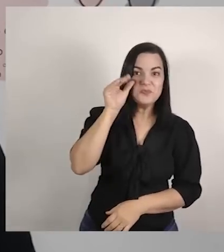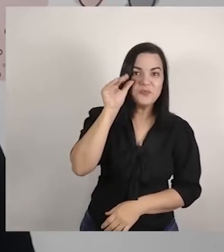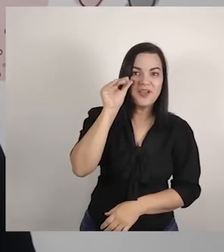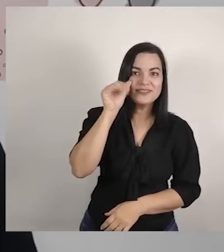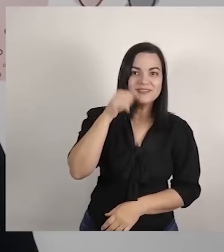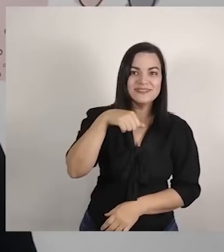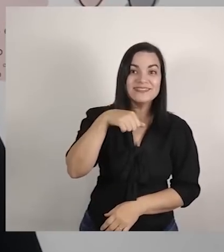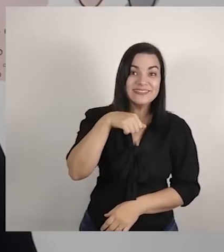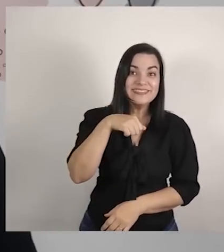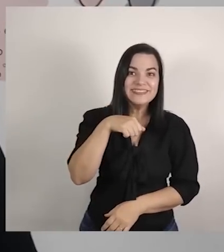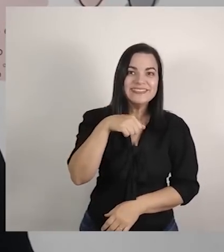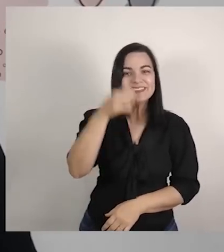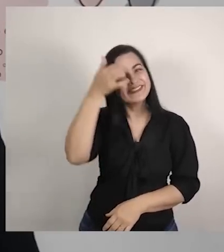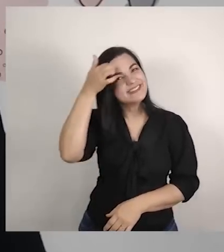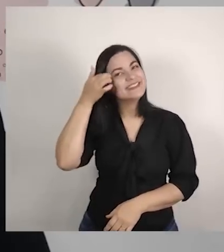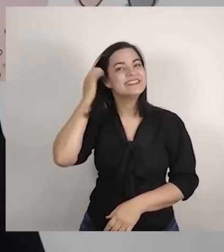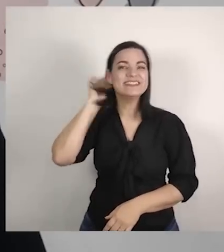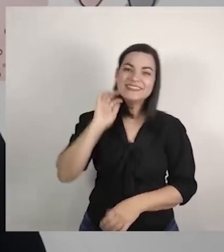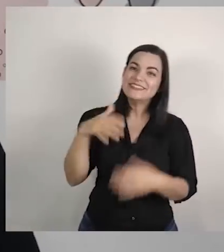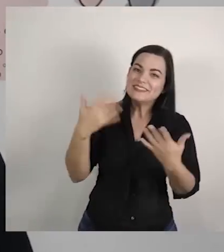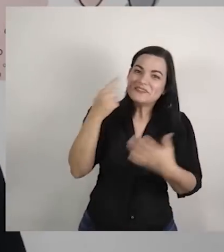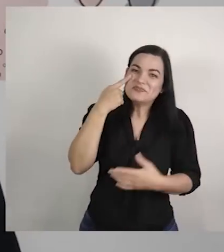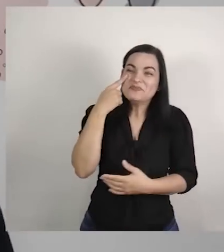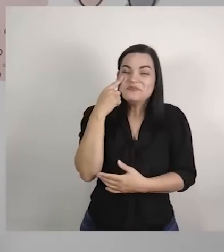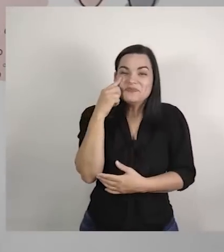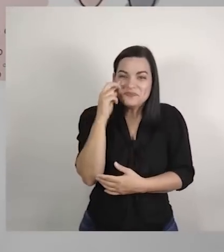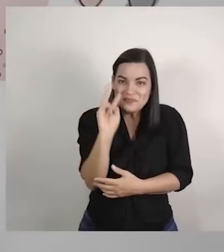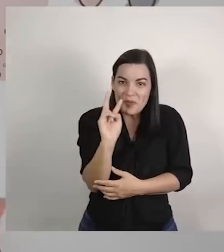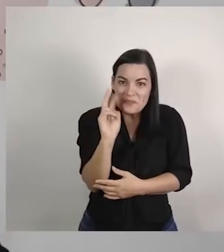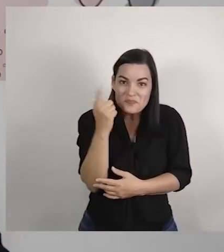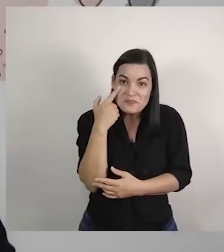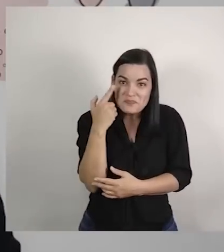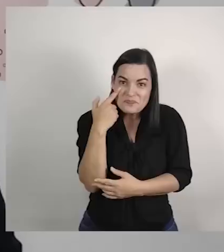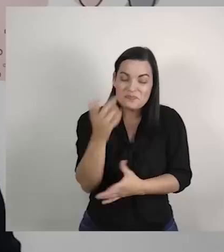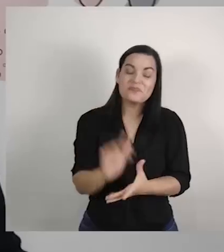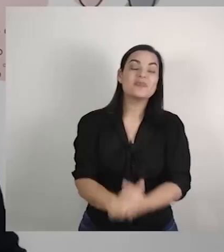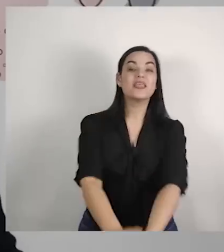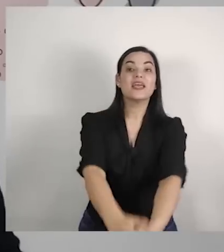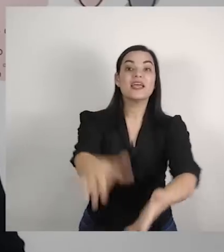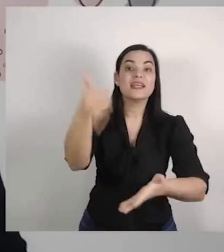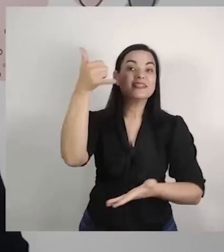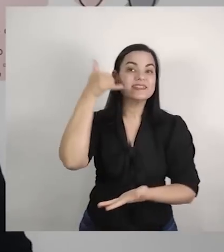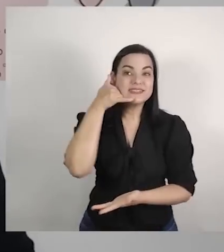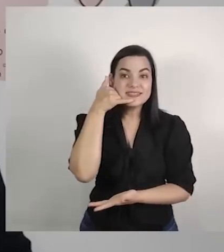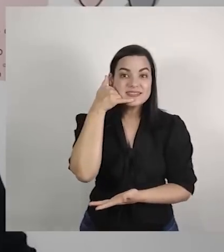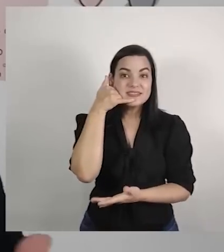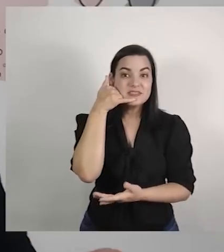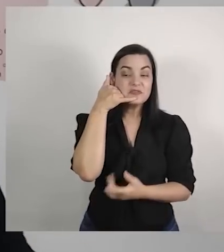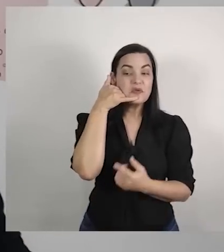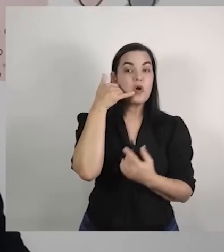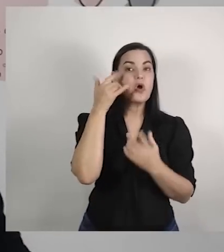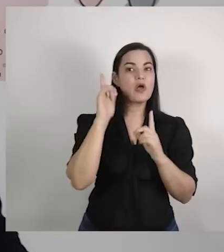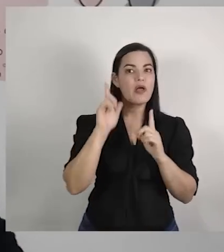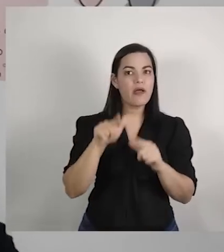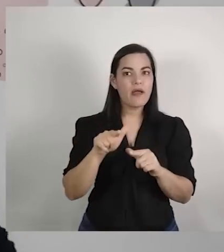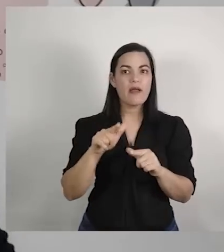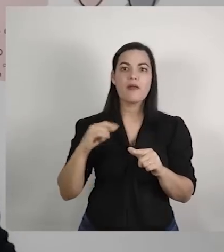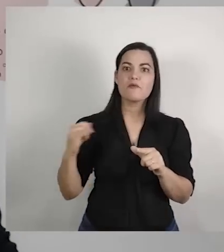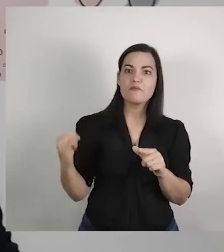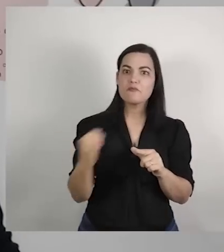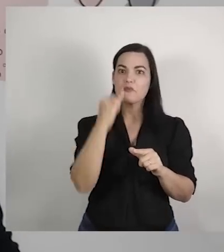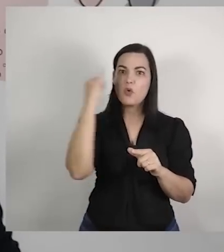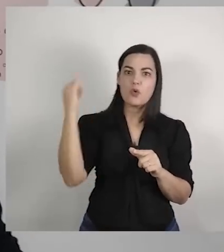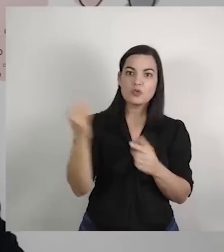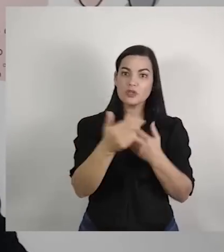Curiosos? Bastante? Então olha só, o telefone ele foi um dos grandes inventos